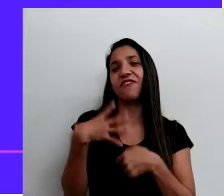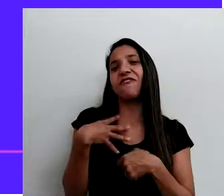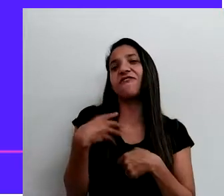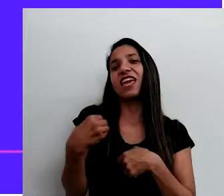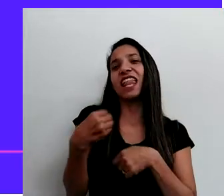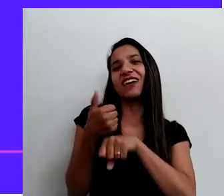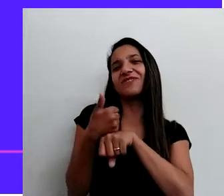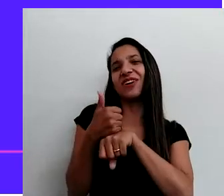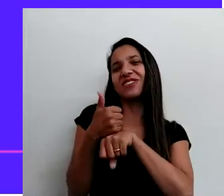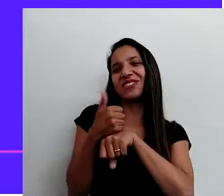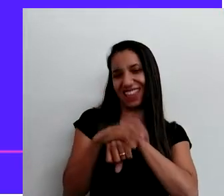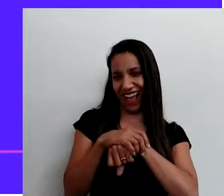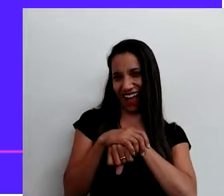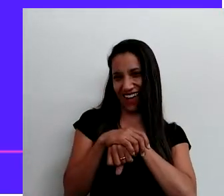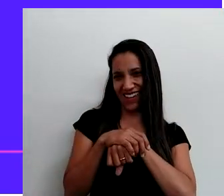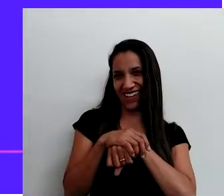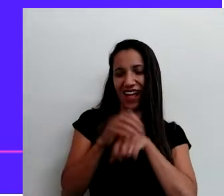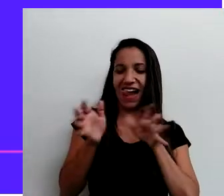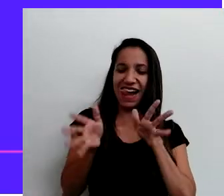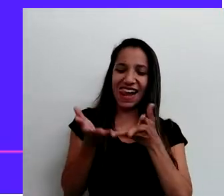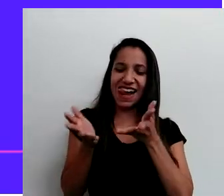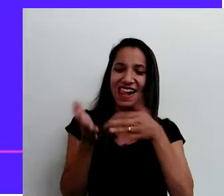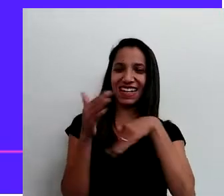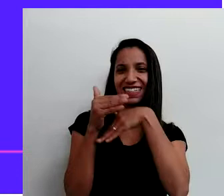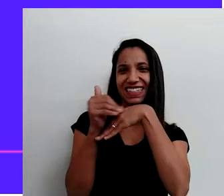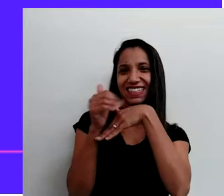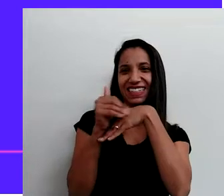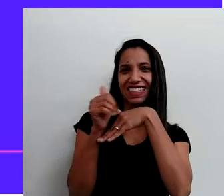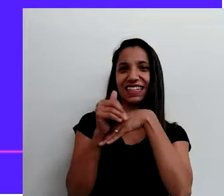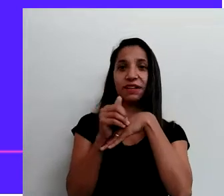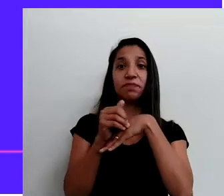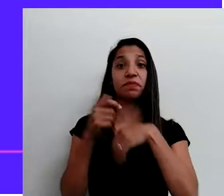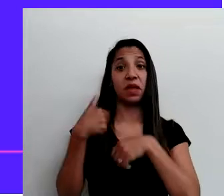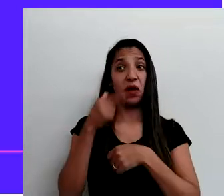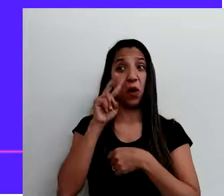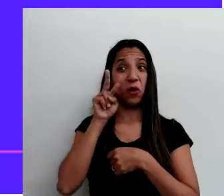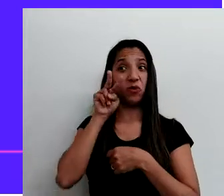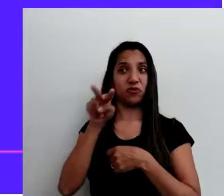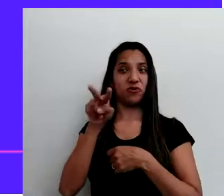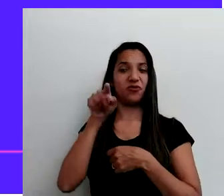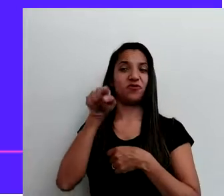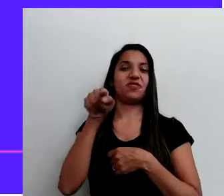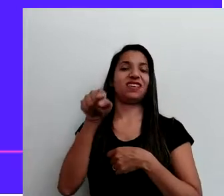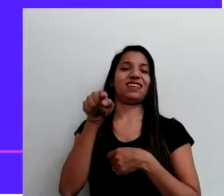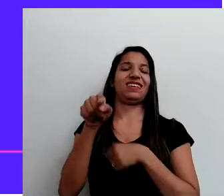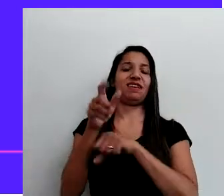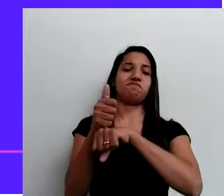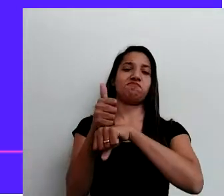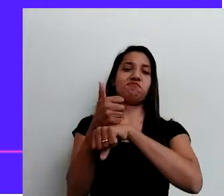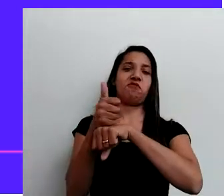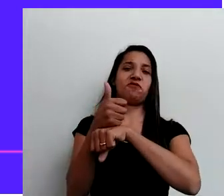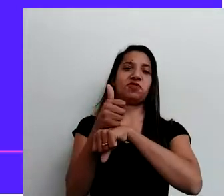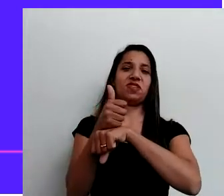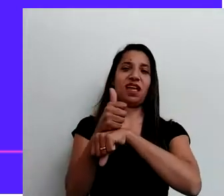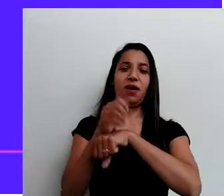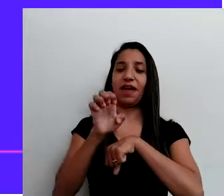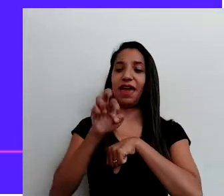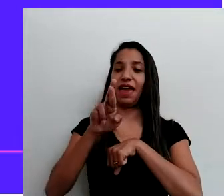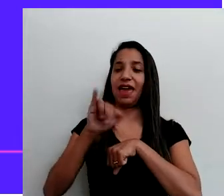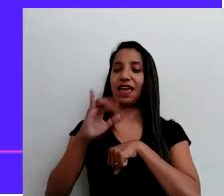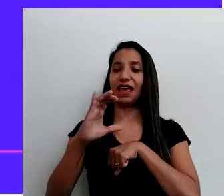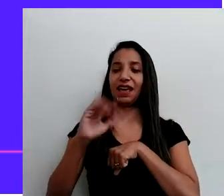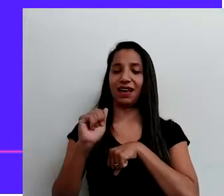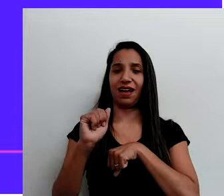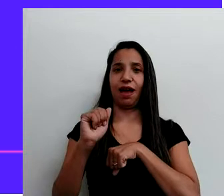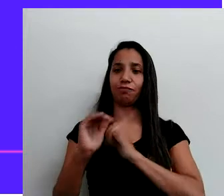não é tão grande, mas eu vi a jornalista profissional Érica nascer, e acho que isso